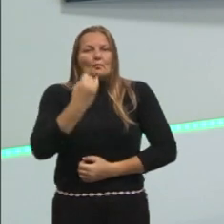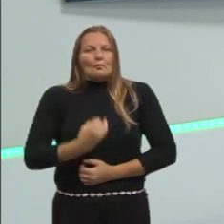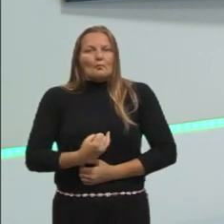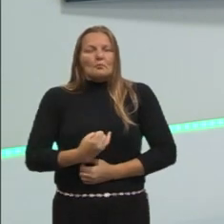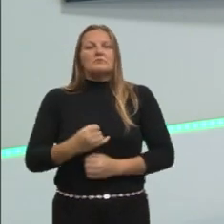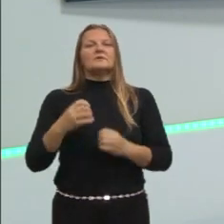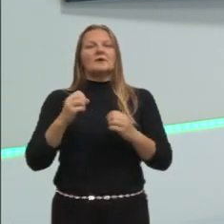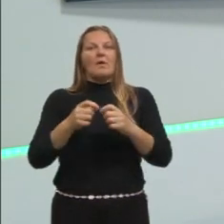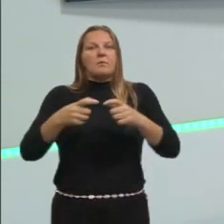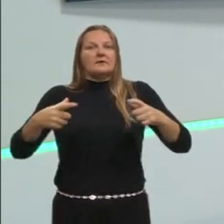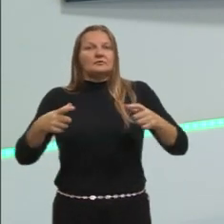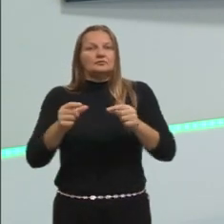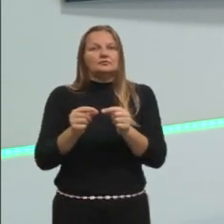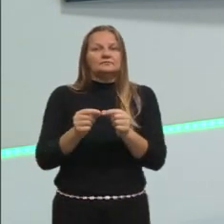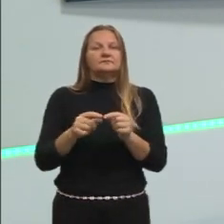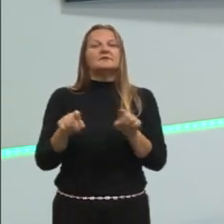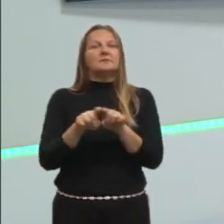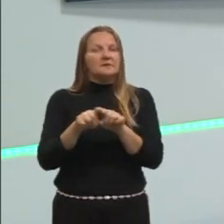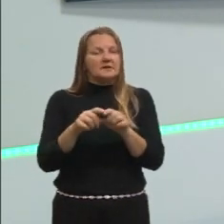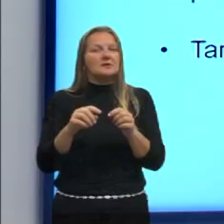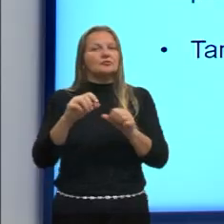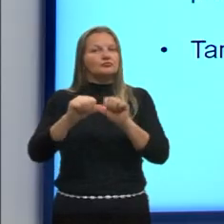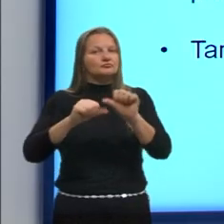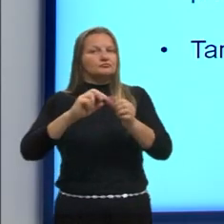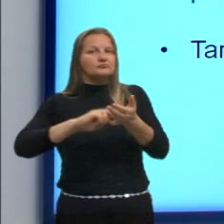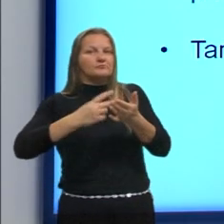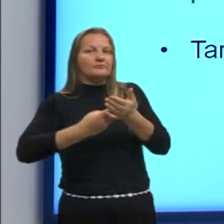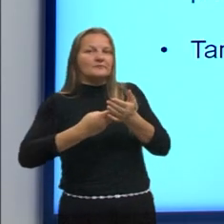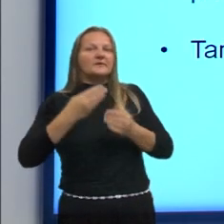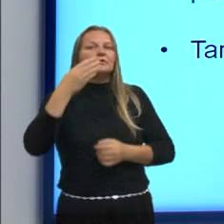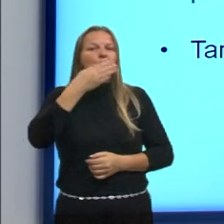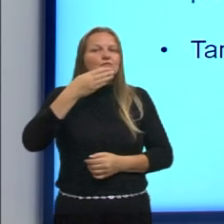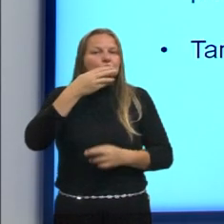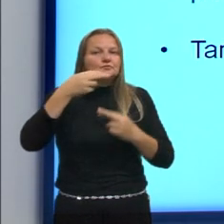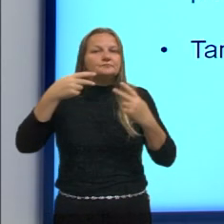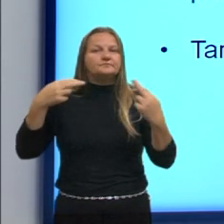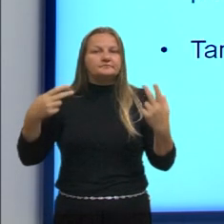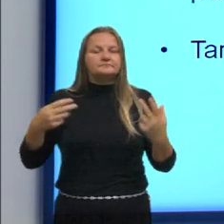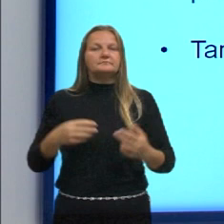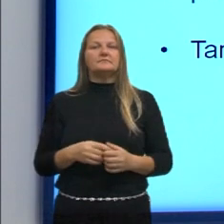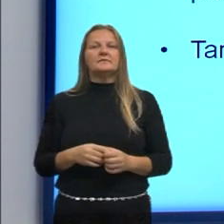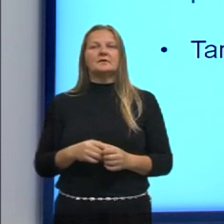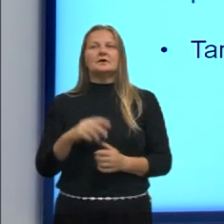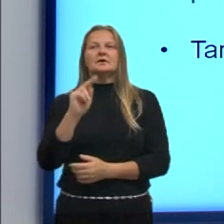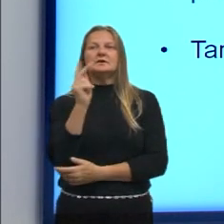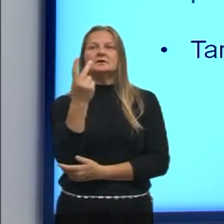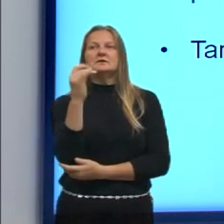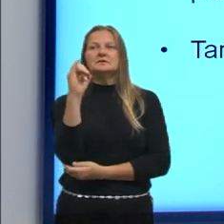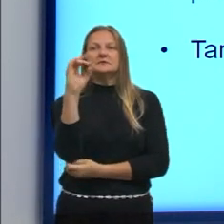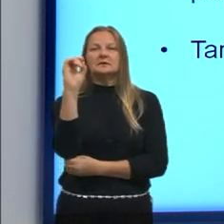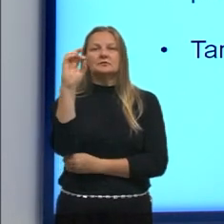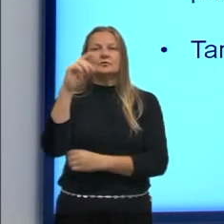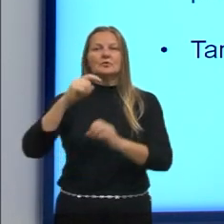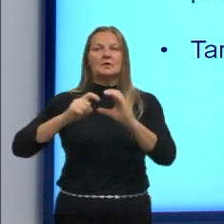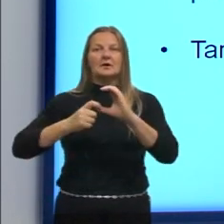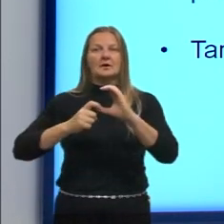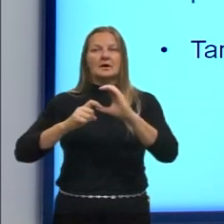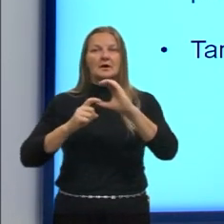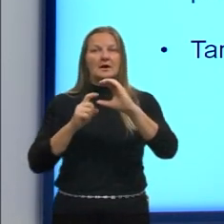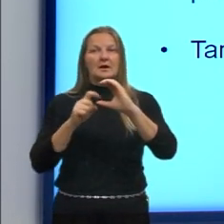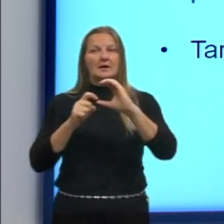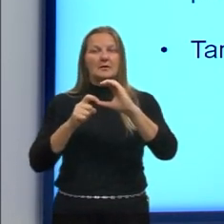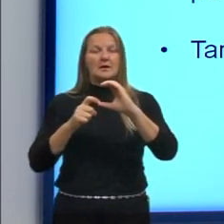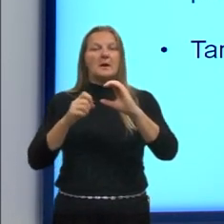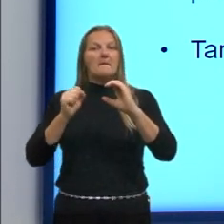também são conhecidos como açúcares ou hidratos de carbono são moléculas formadas basicamente de carbono